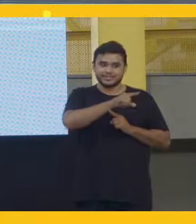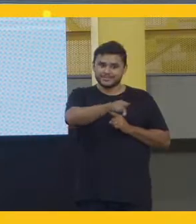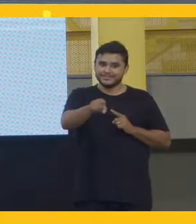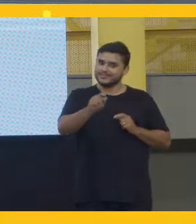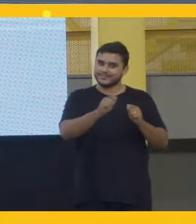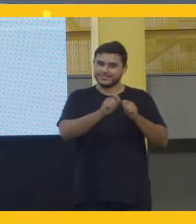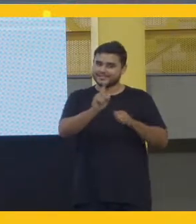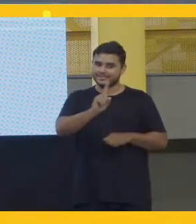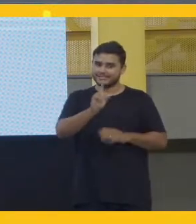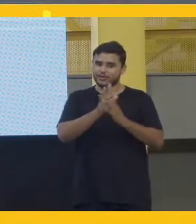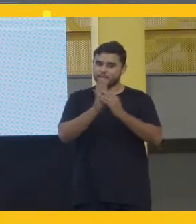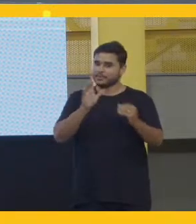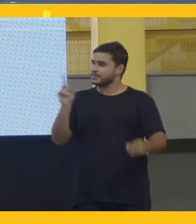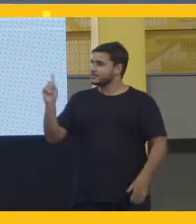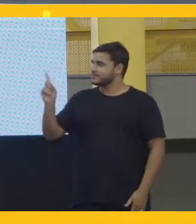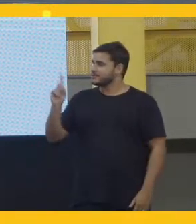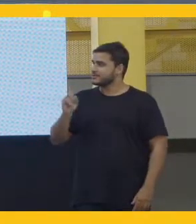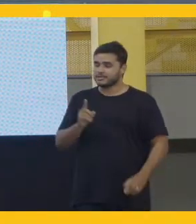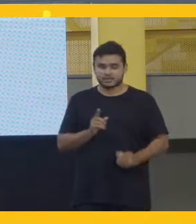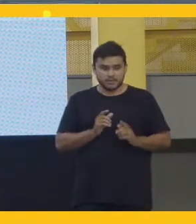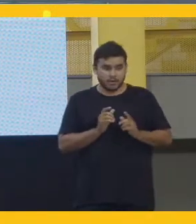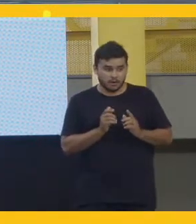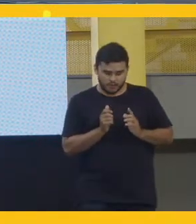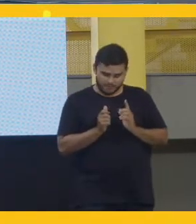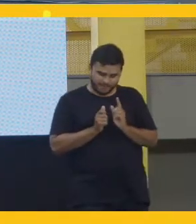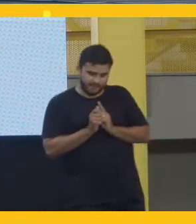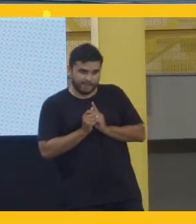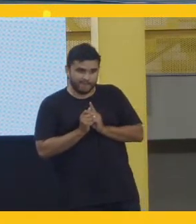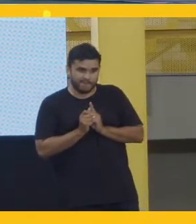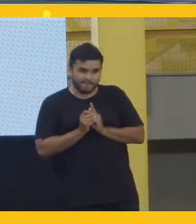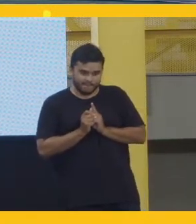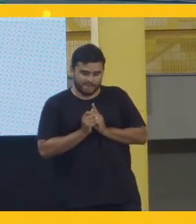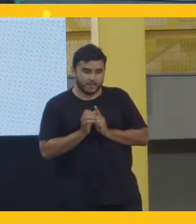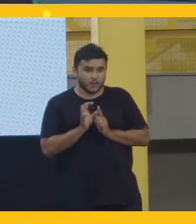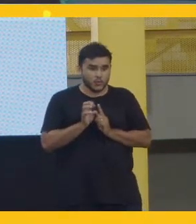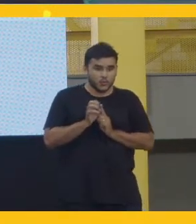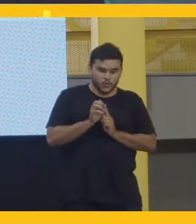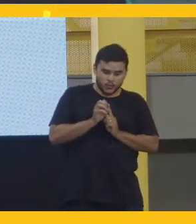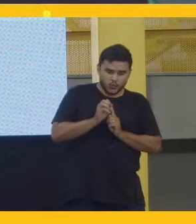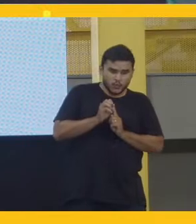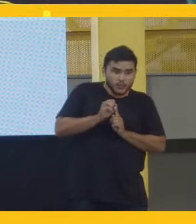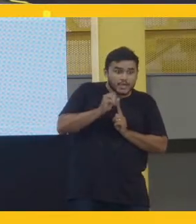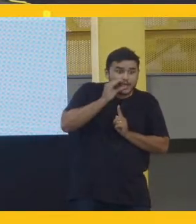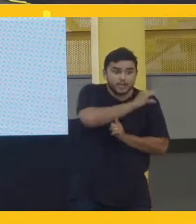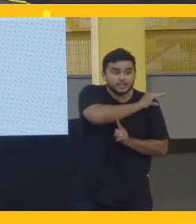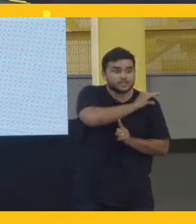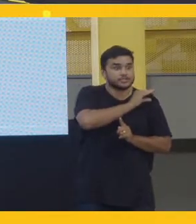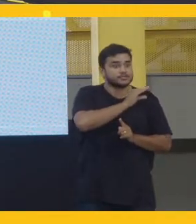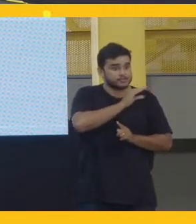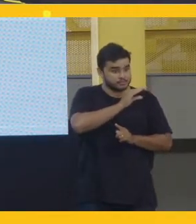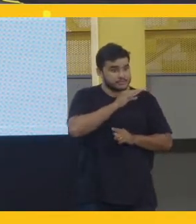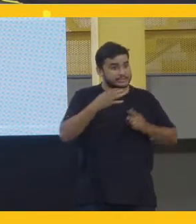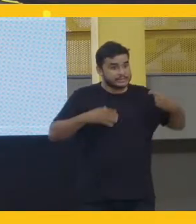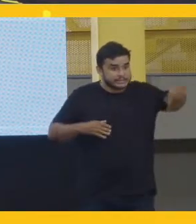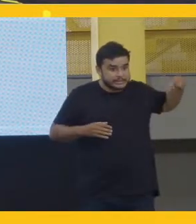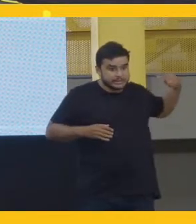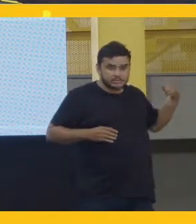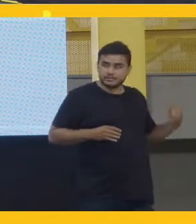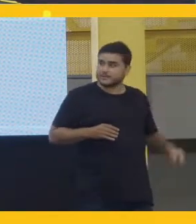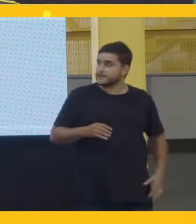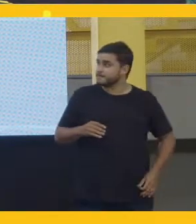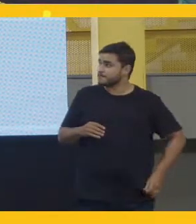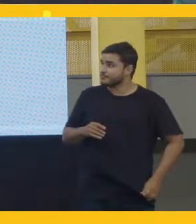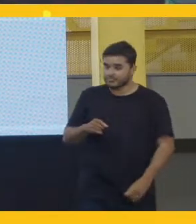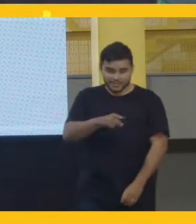isso. Vai esquentar porque o seu dedo vai absorvendo a luz. Agora, você quer sentir dor?